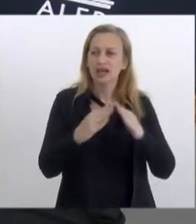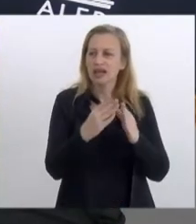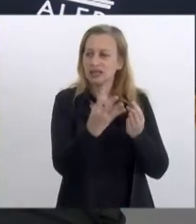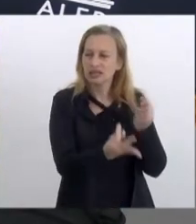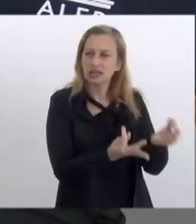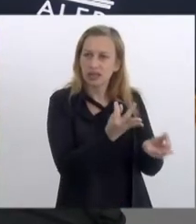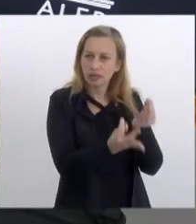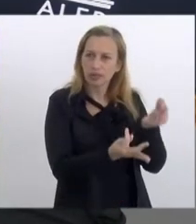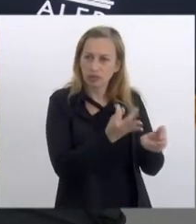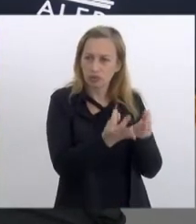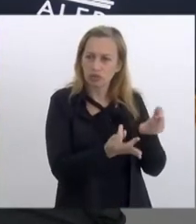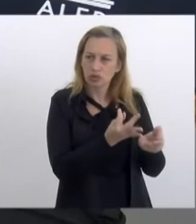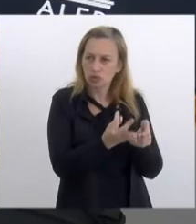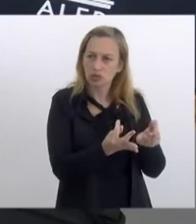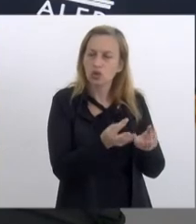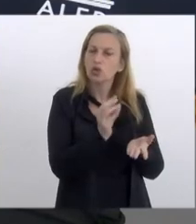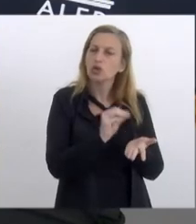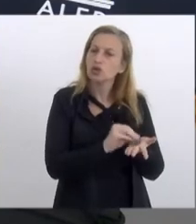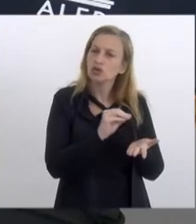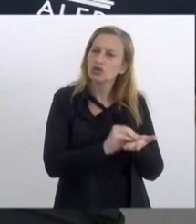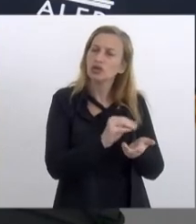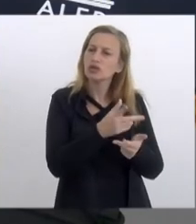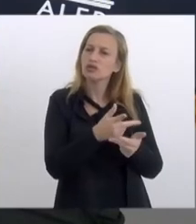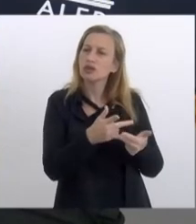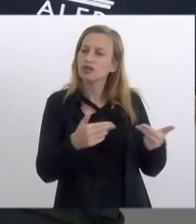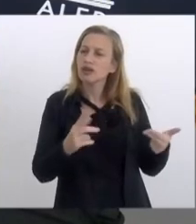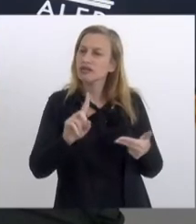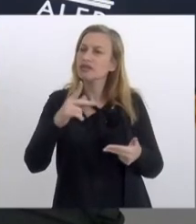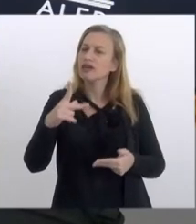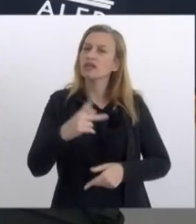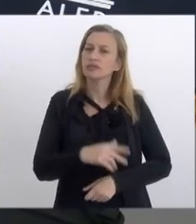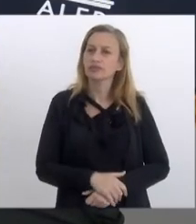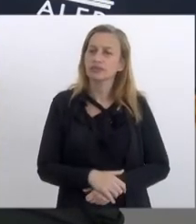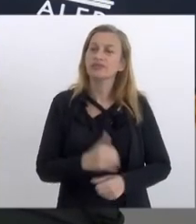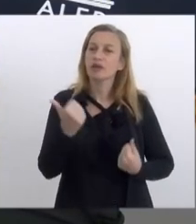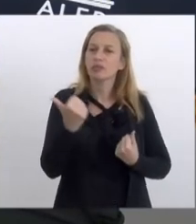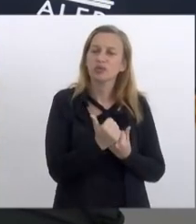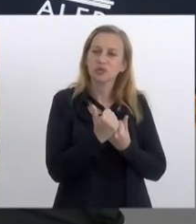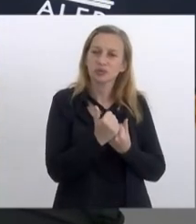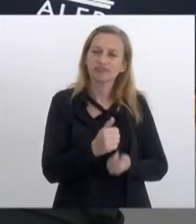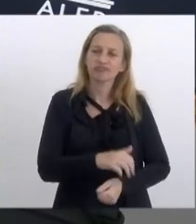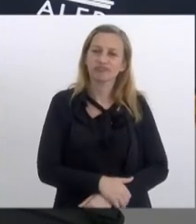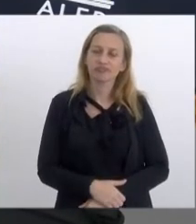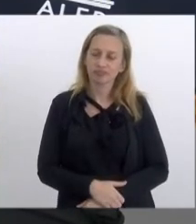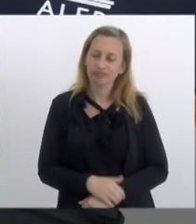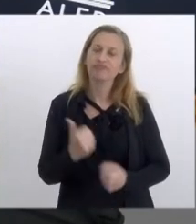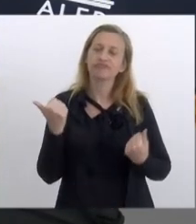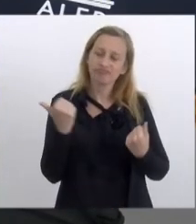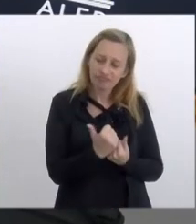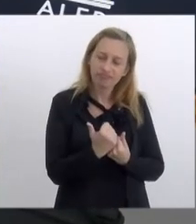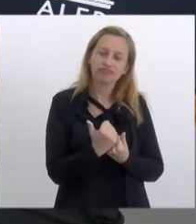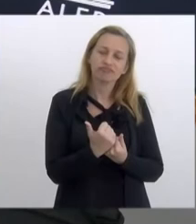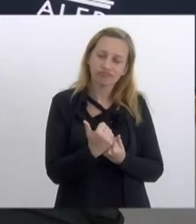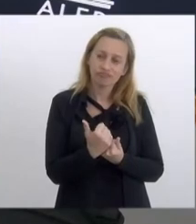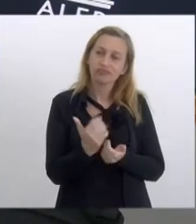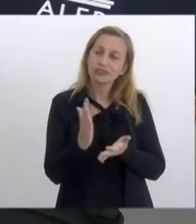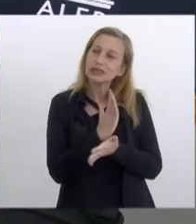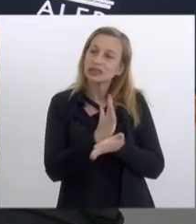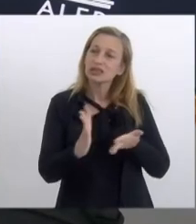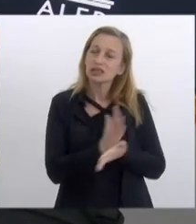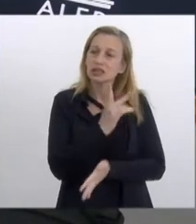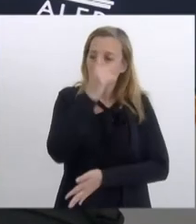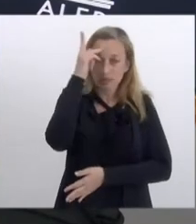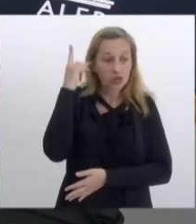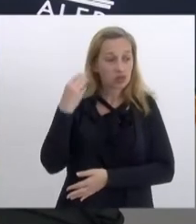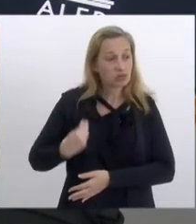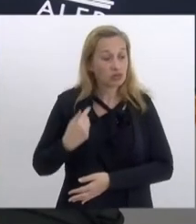terapêuticas, o que falta para muitas delas? Apoio. Apoio. Muitas das vezes a pessoa ela está